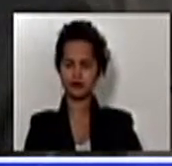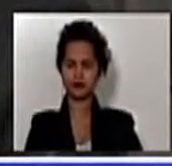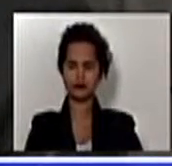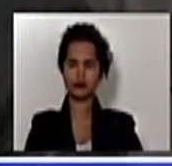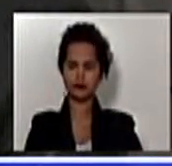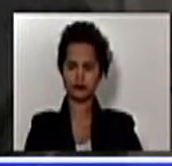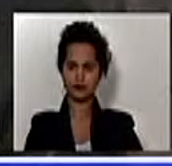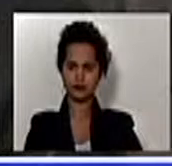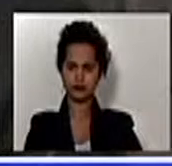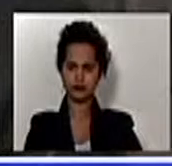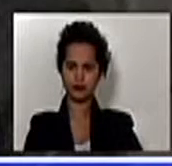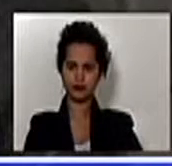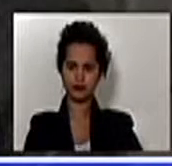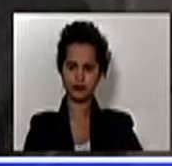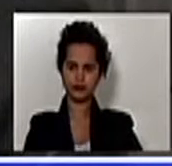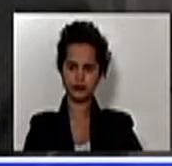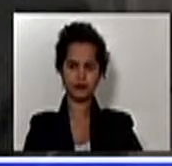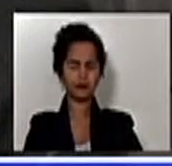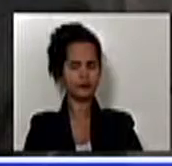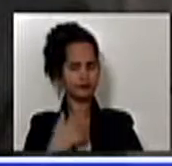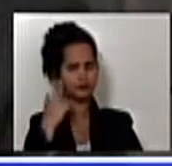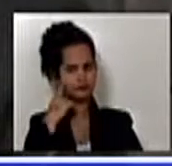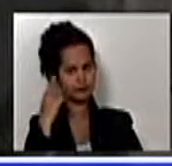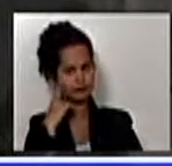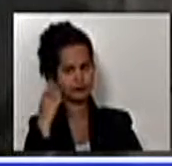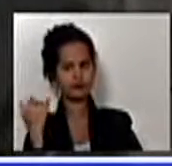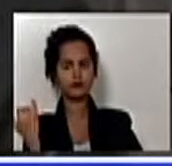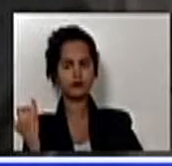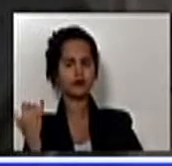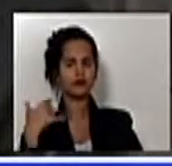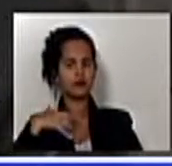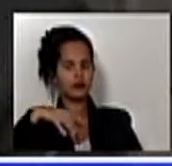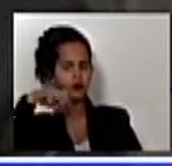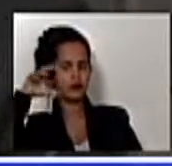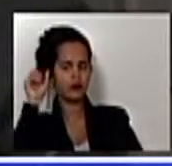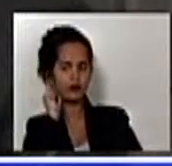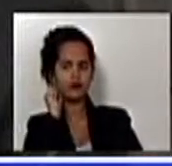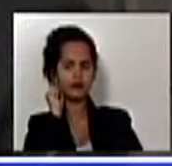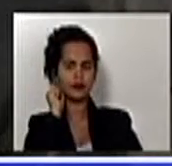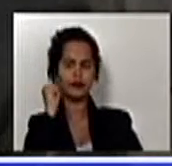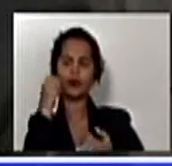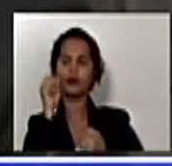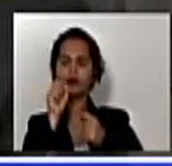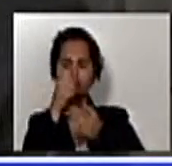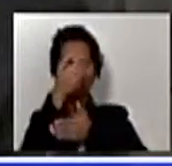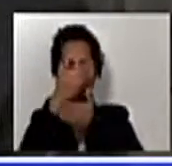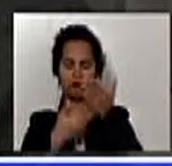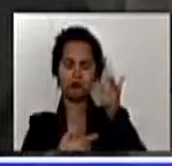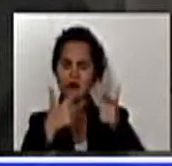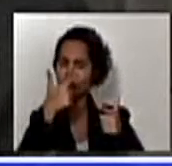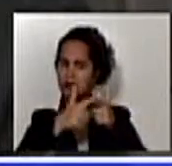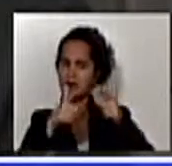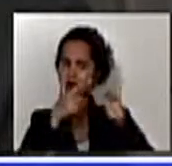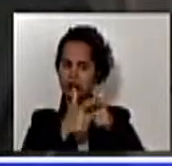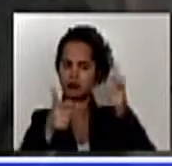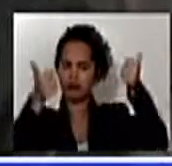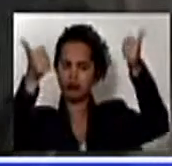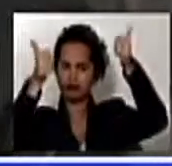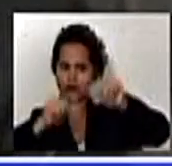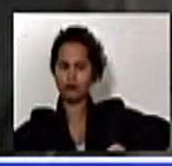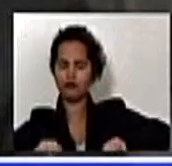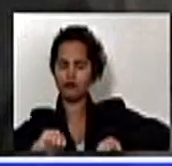criticar. O que eu escutei foi o relato do apocalipse. A